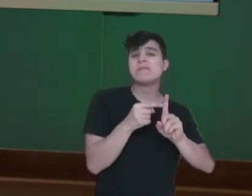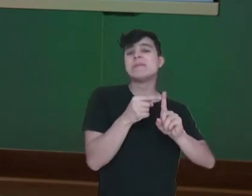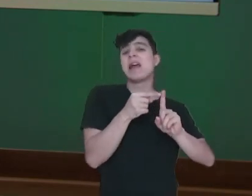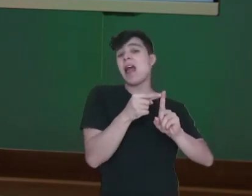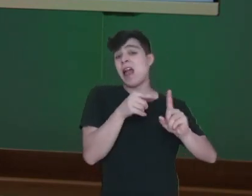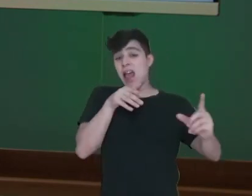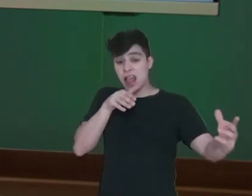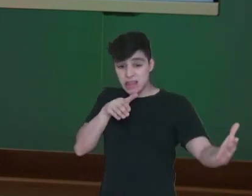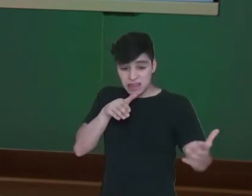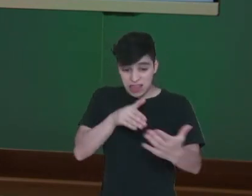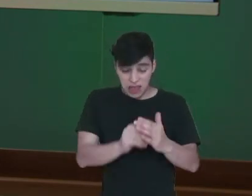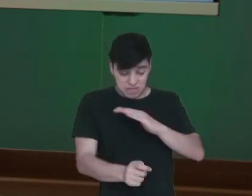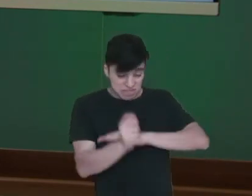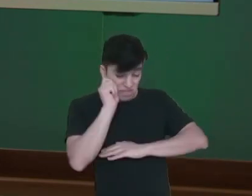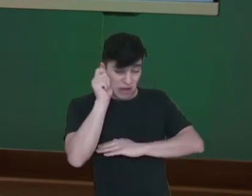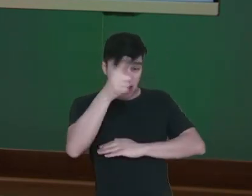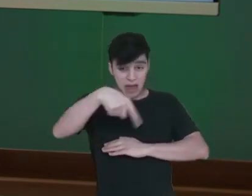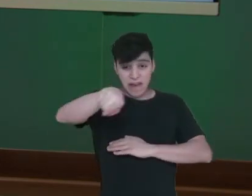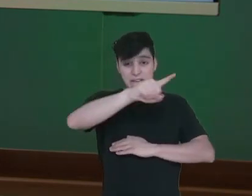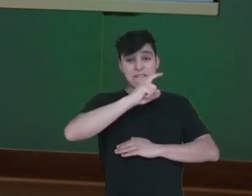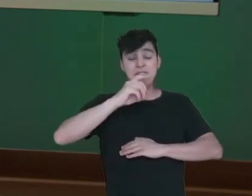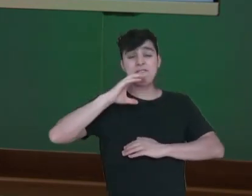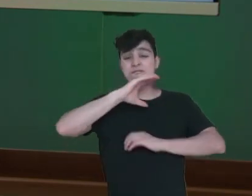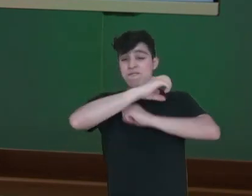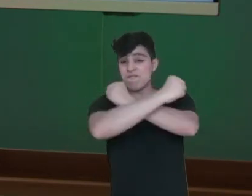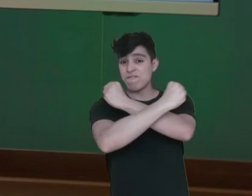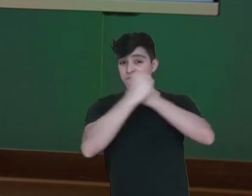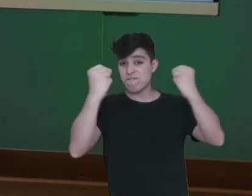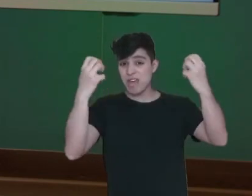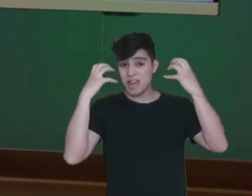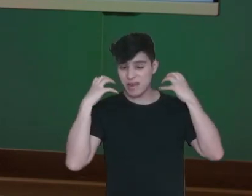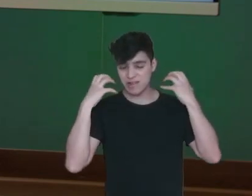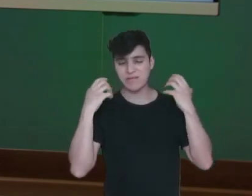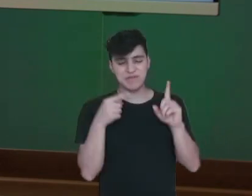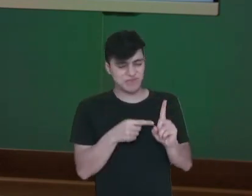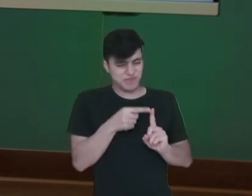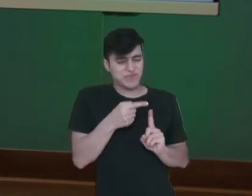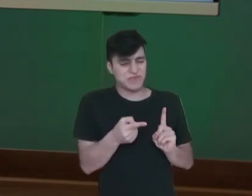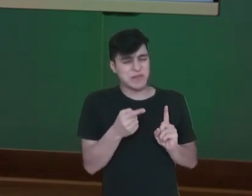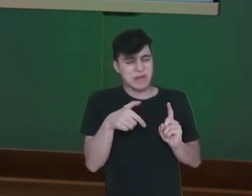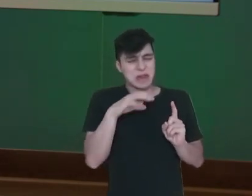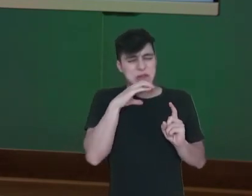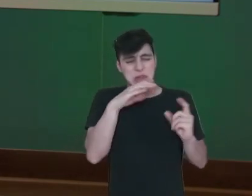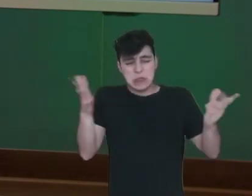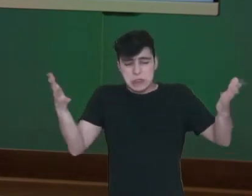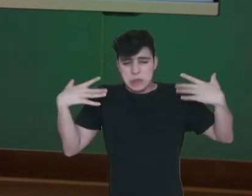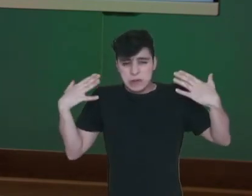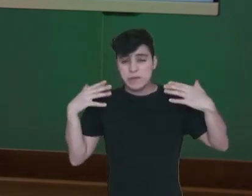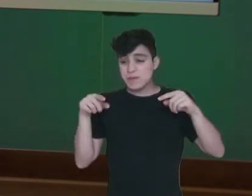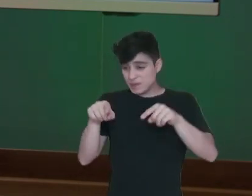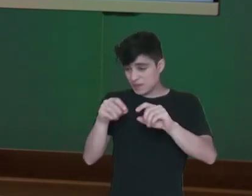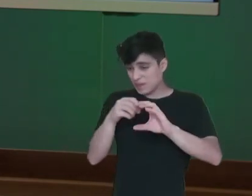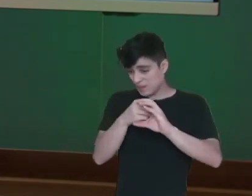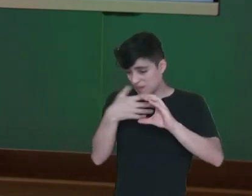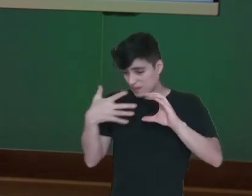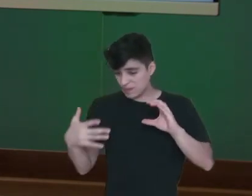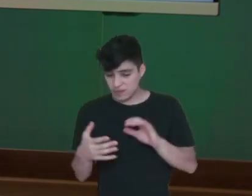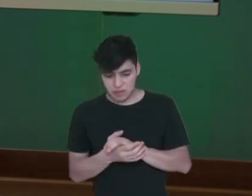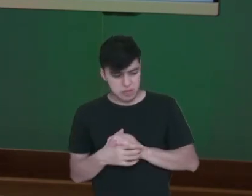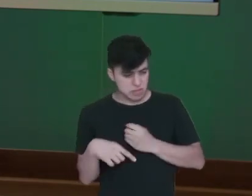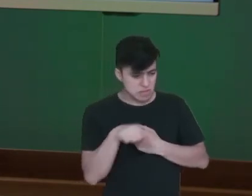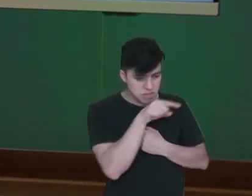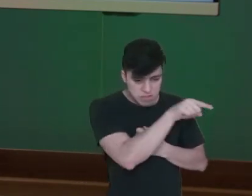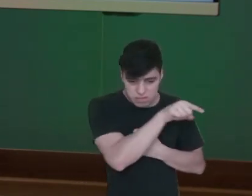ali próximo do verão, quando as temperaturas já são mais altas. Então são características e por isso que a gente diz que as